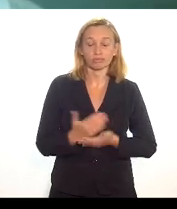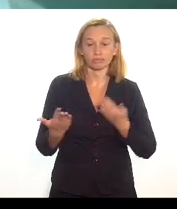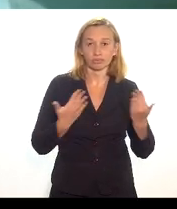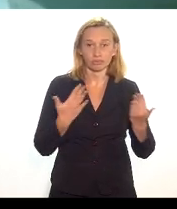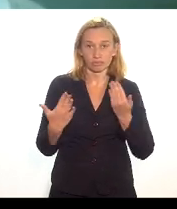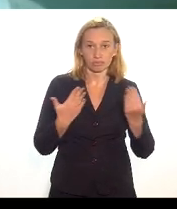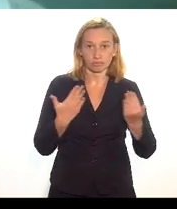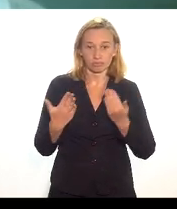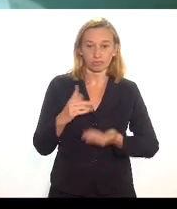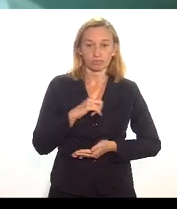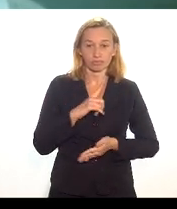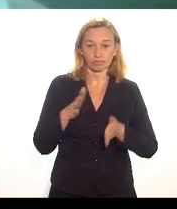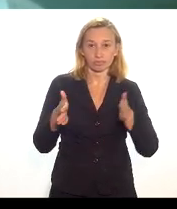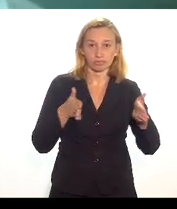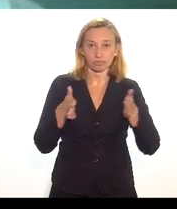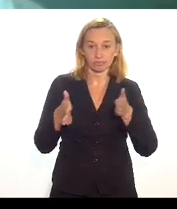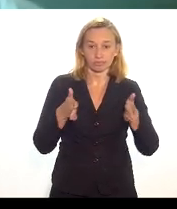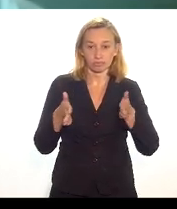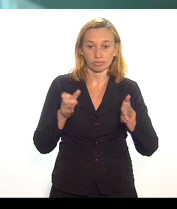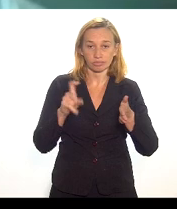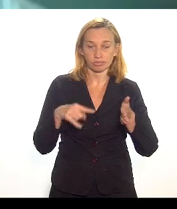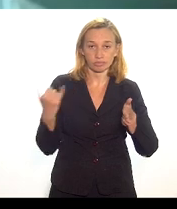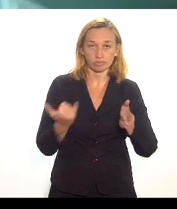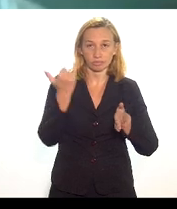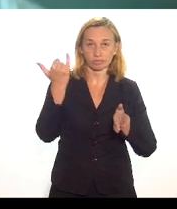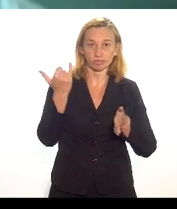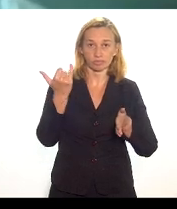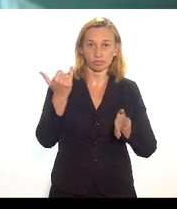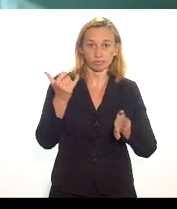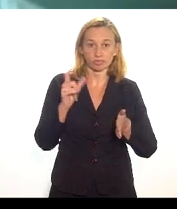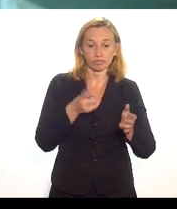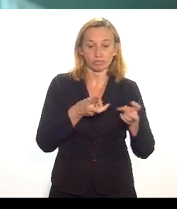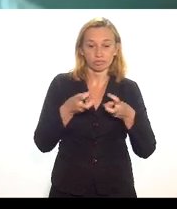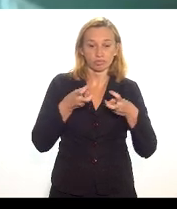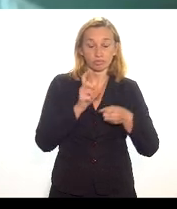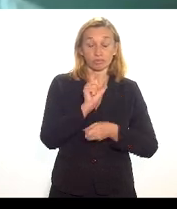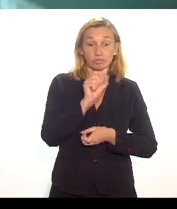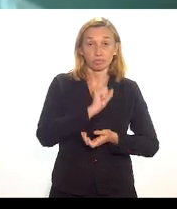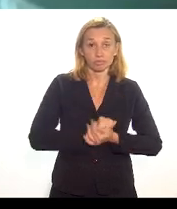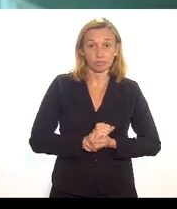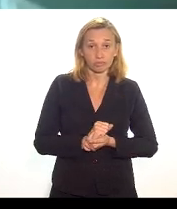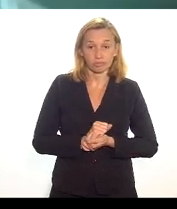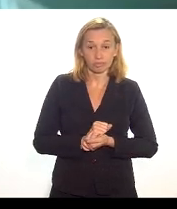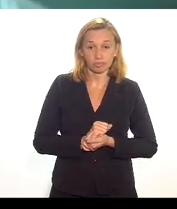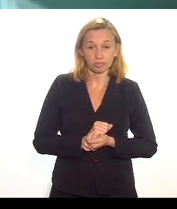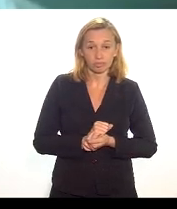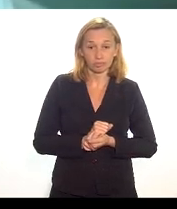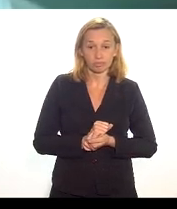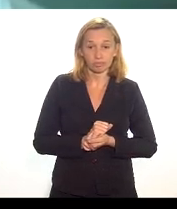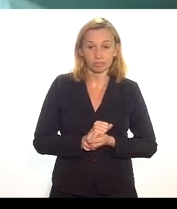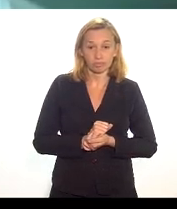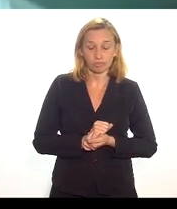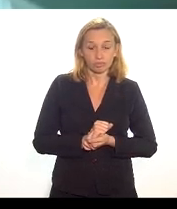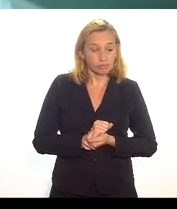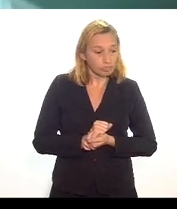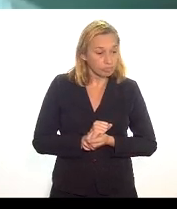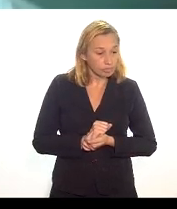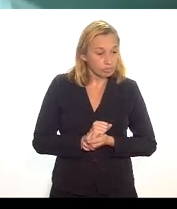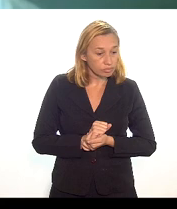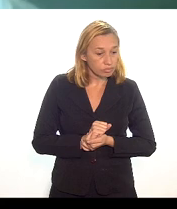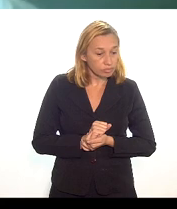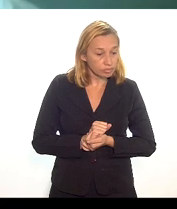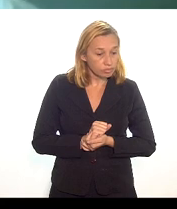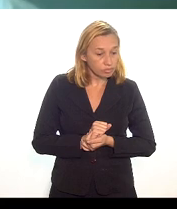né, períodos, é importante notarmos que, quando estiver comparando, essa